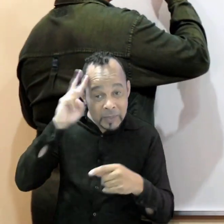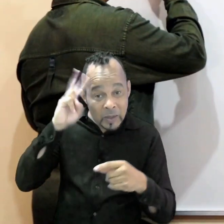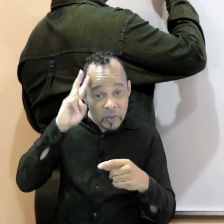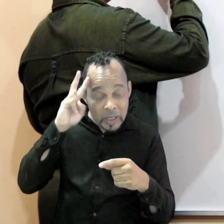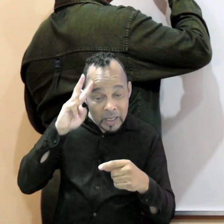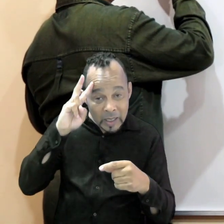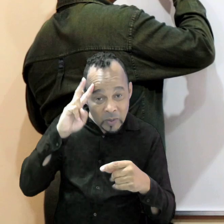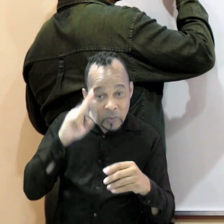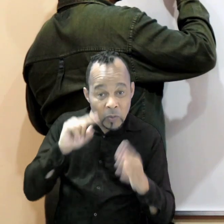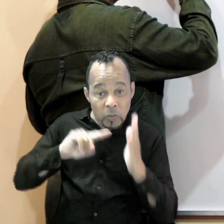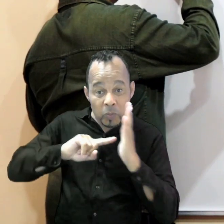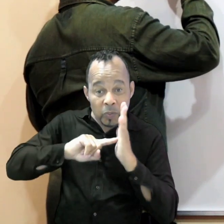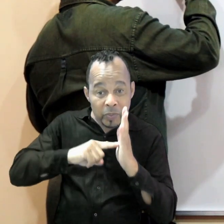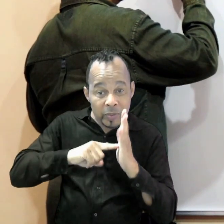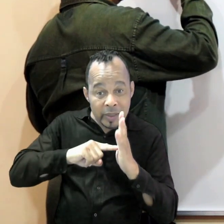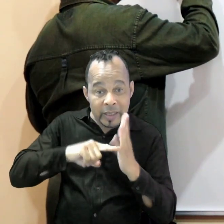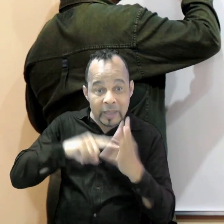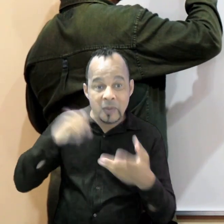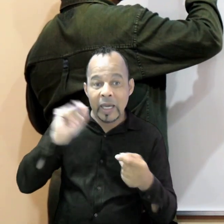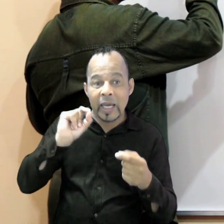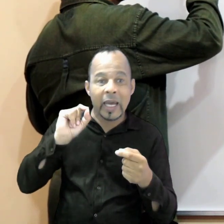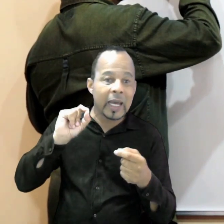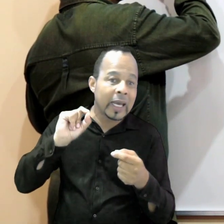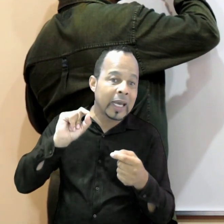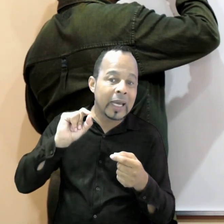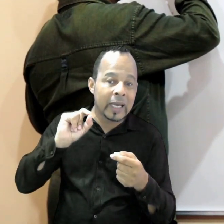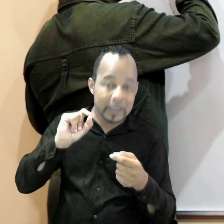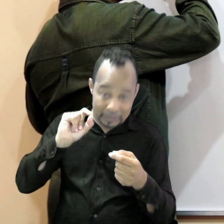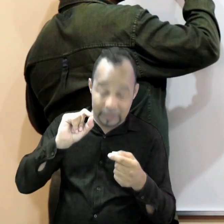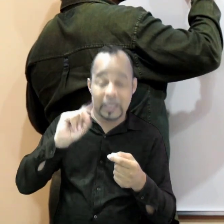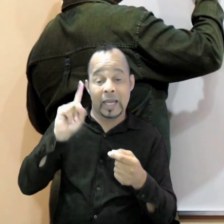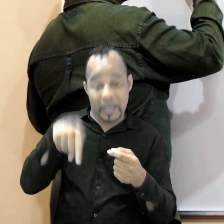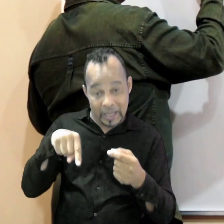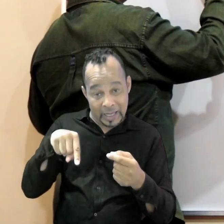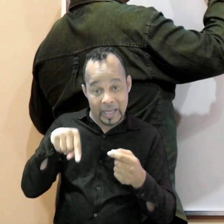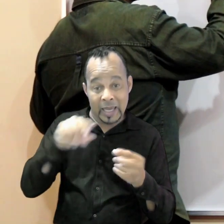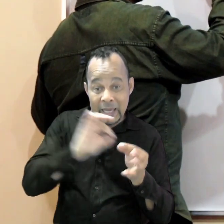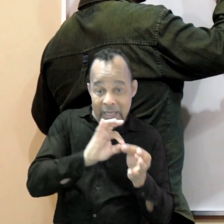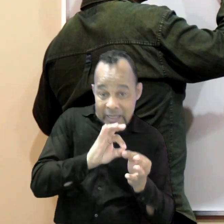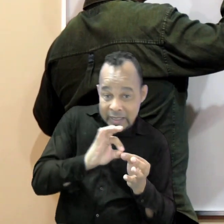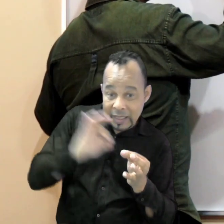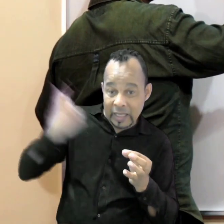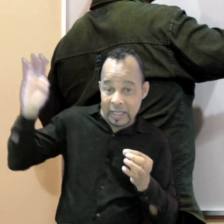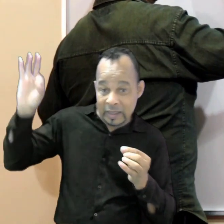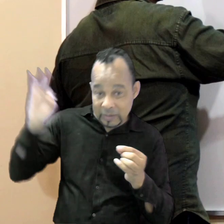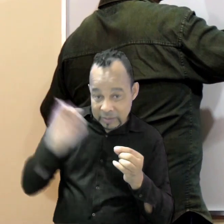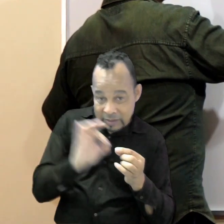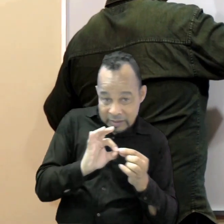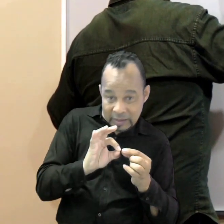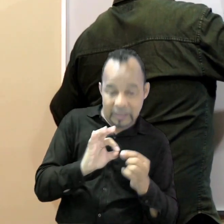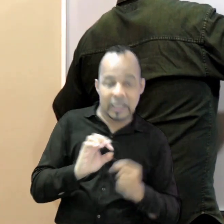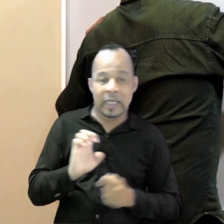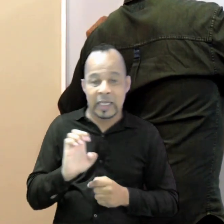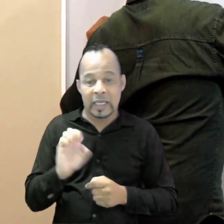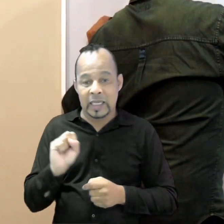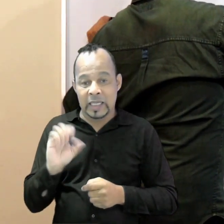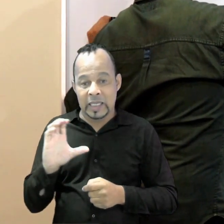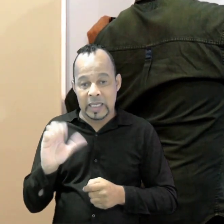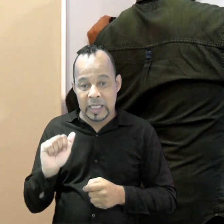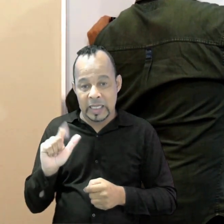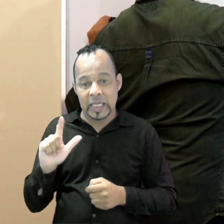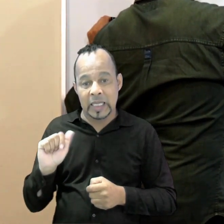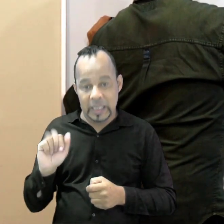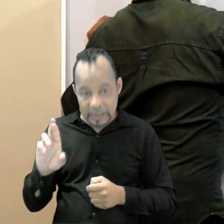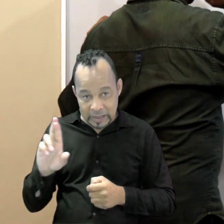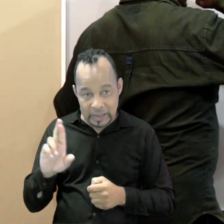o produto escalar de A com B é dado por AB